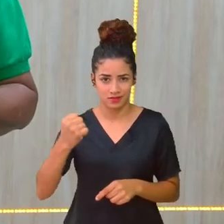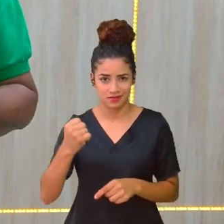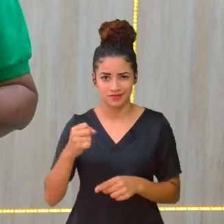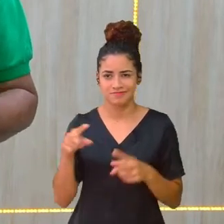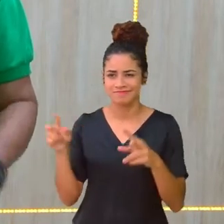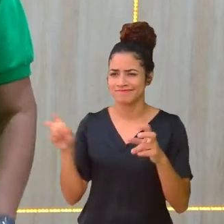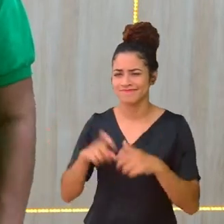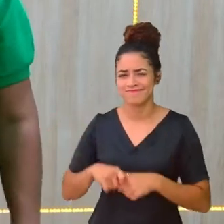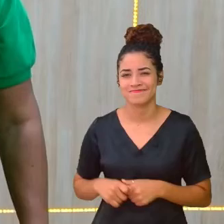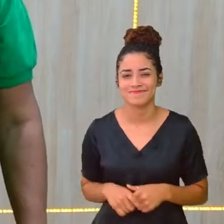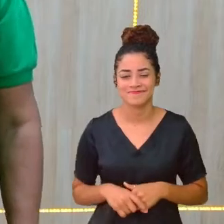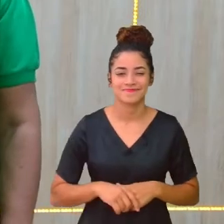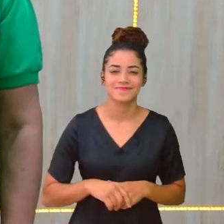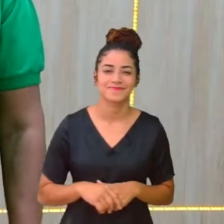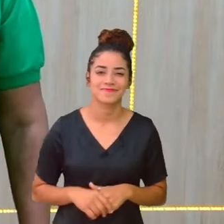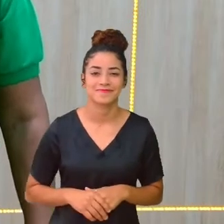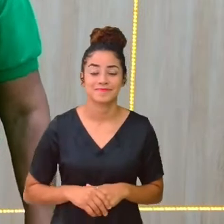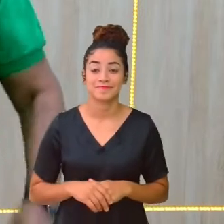Perceberam?